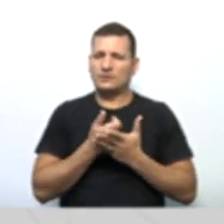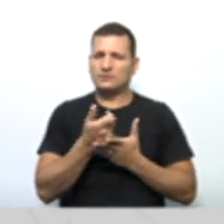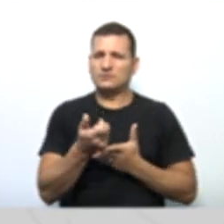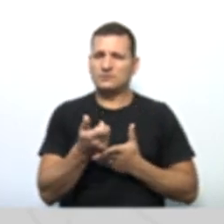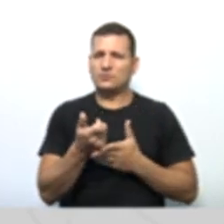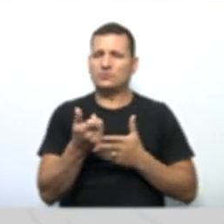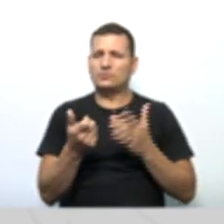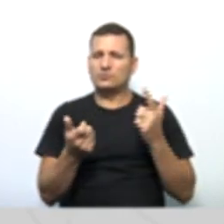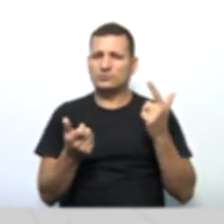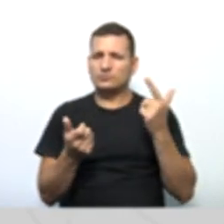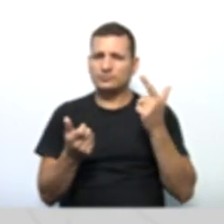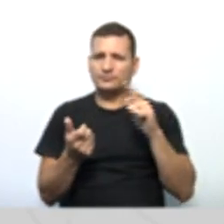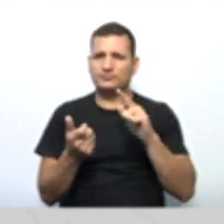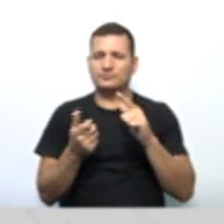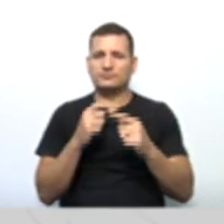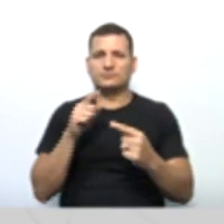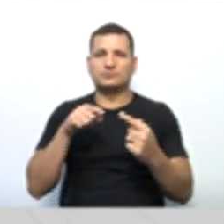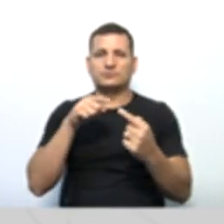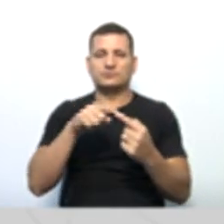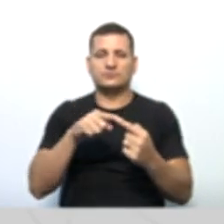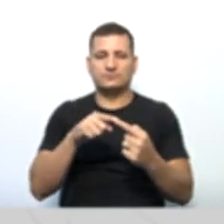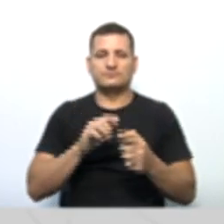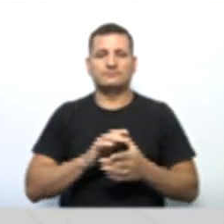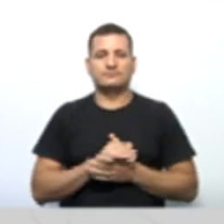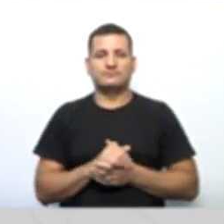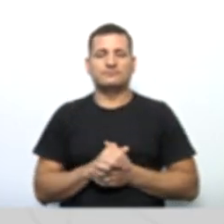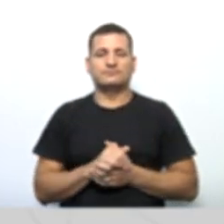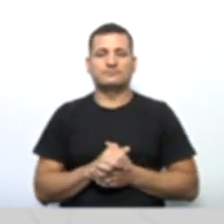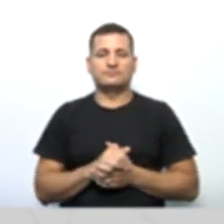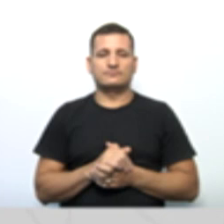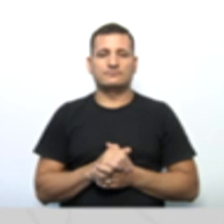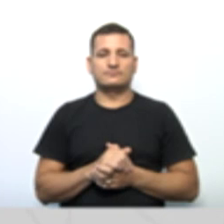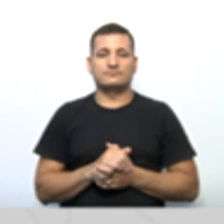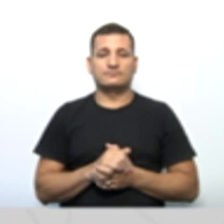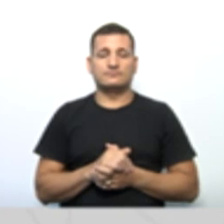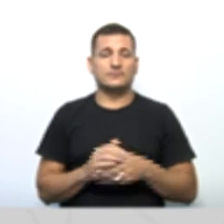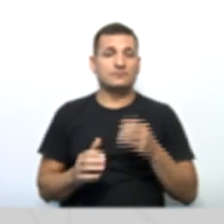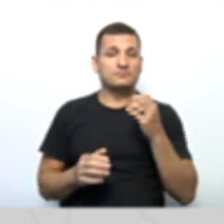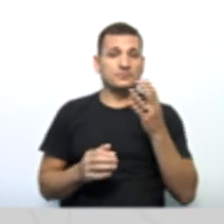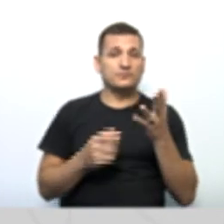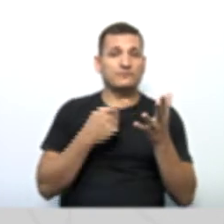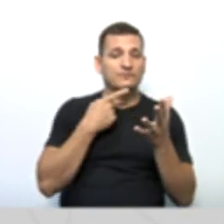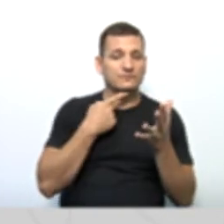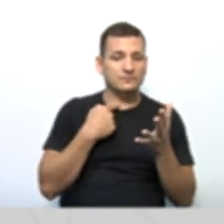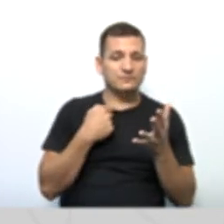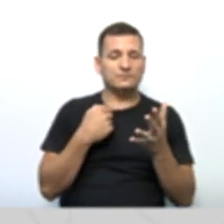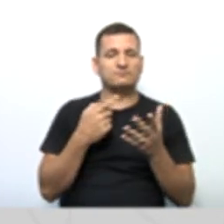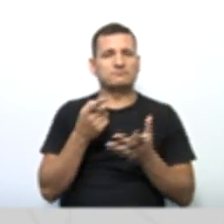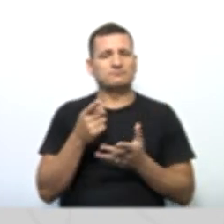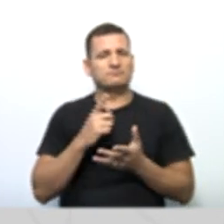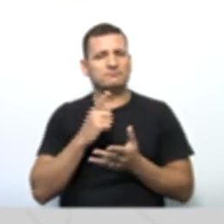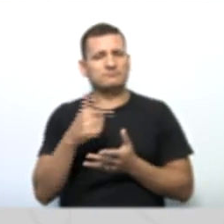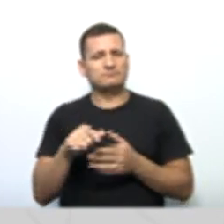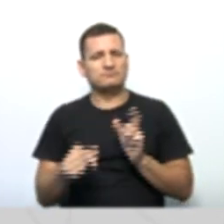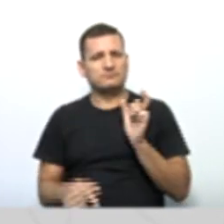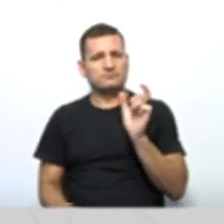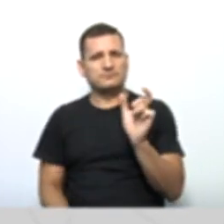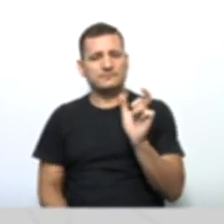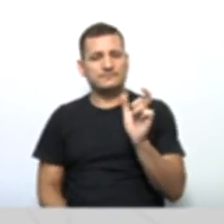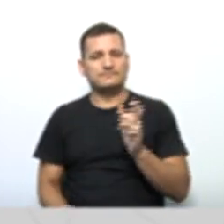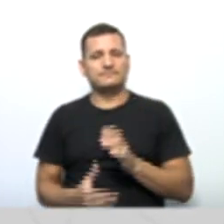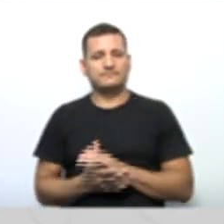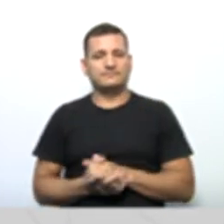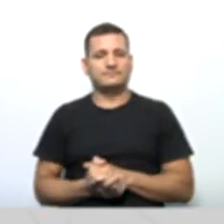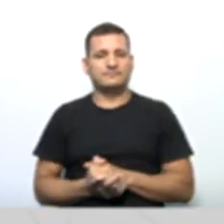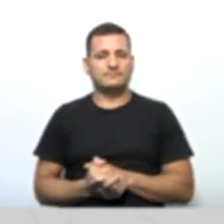tal objetivo. E aí a gente tem a boa vontade aqui de novo aparecendo e essa determinação para agir, né, professor? Exatamente. Então